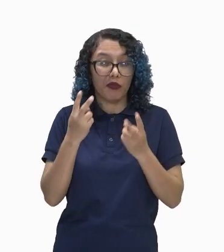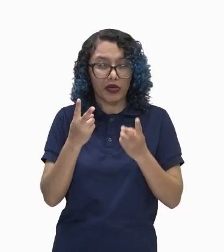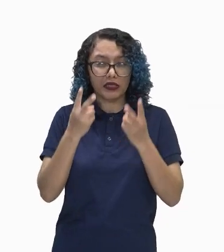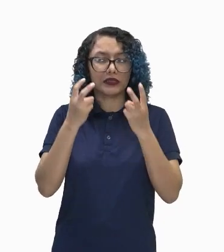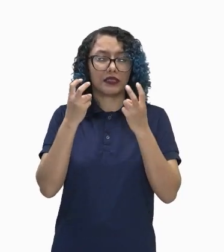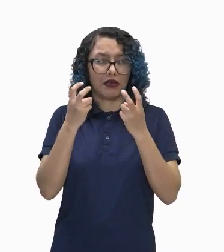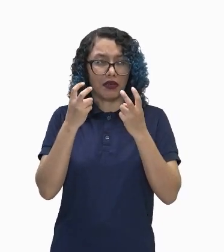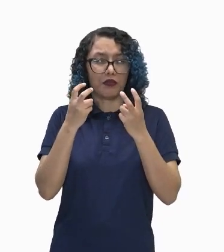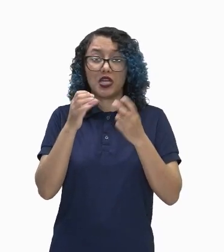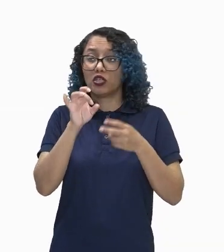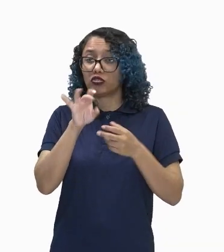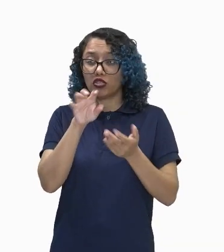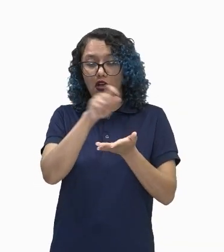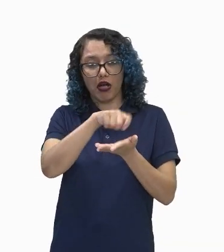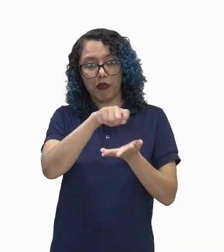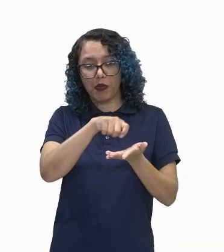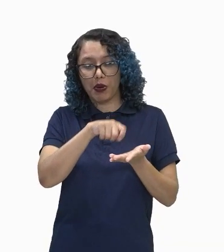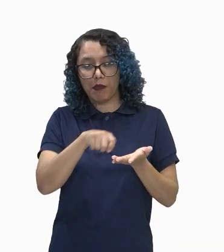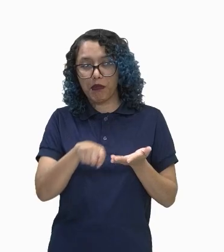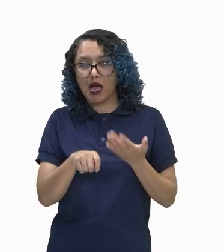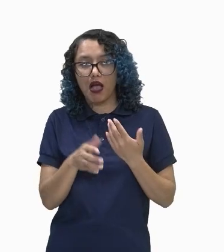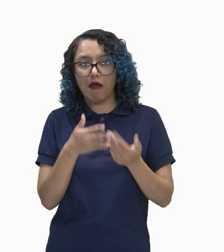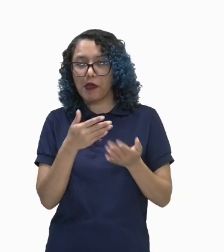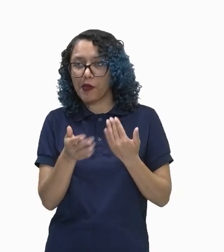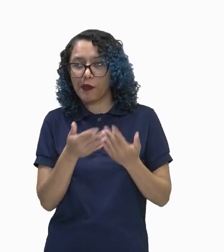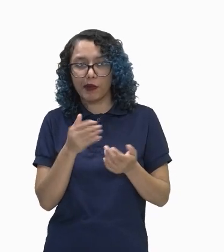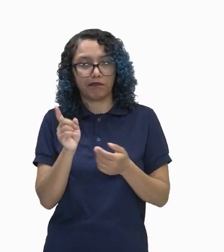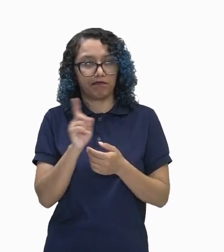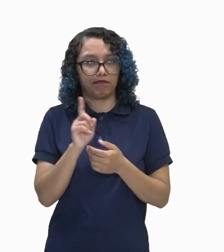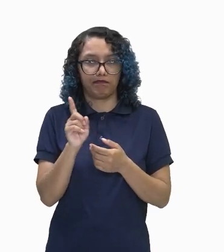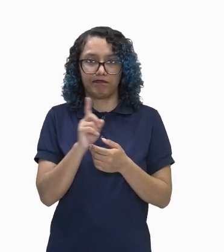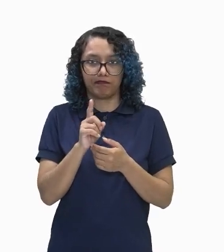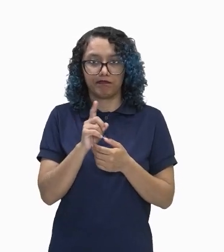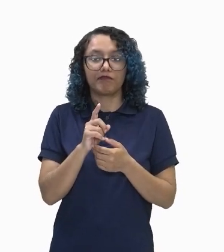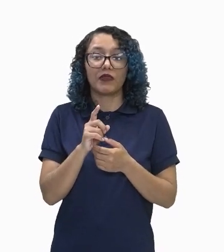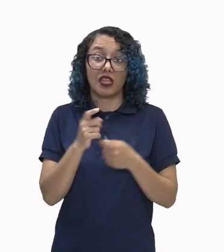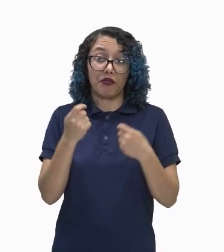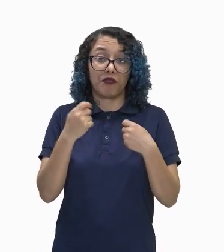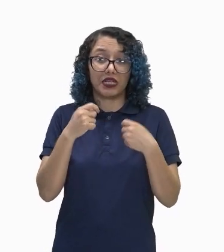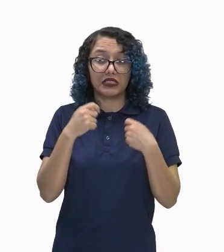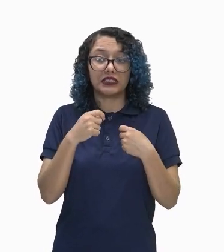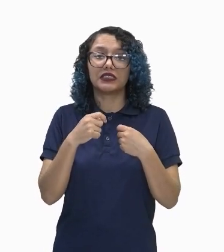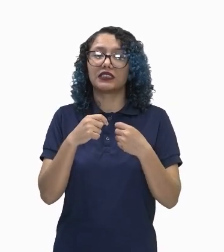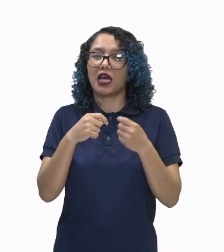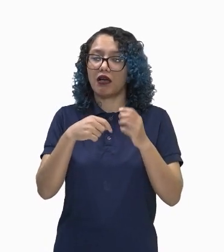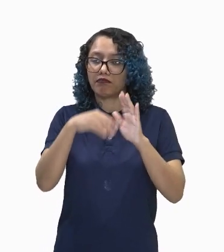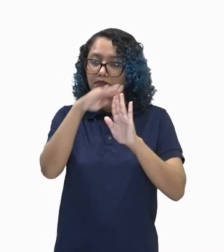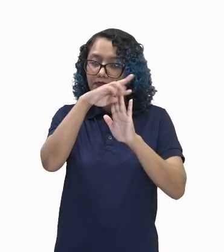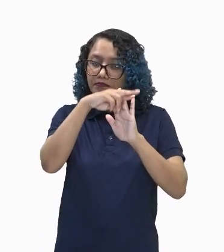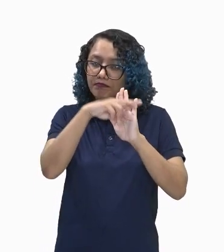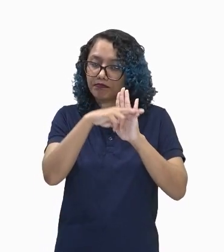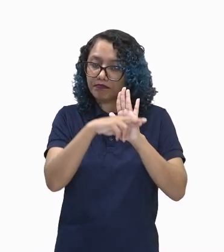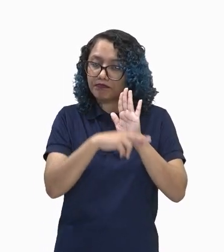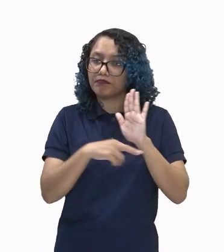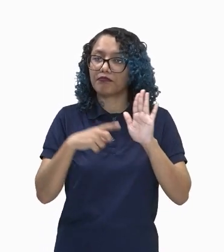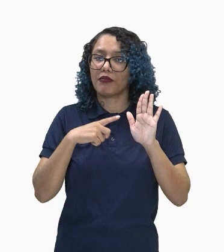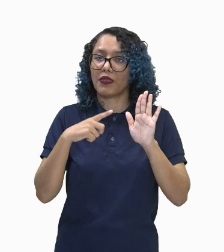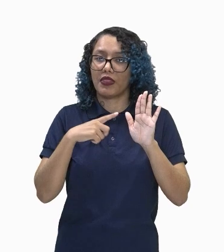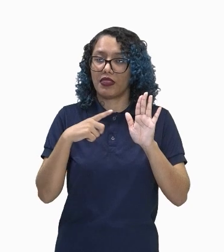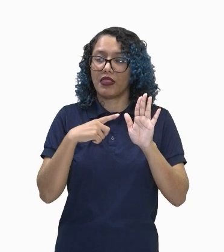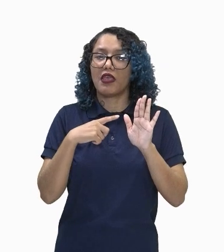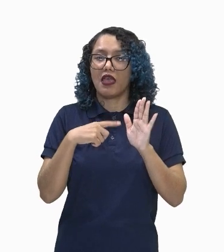apenas anotar de maneira aleatória, mas é estabelecer critérios e